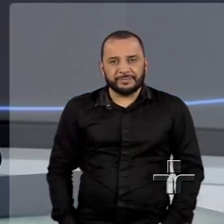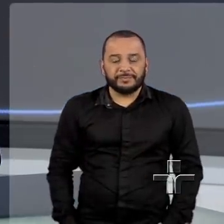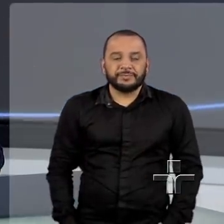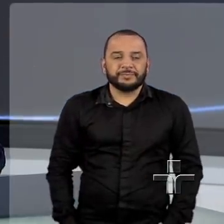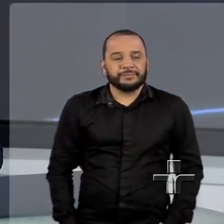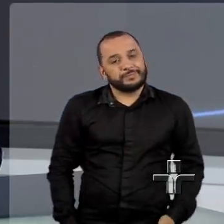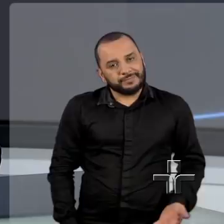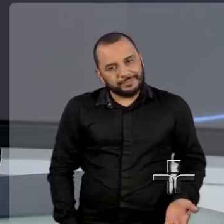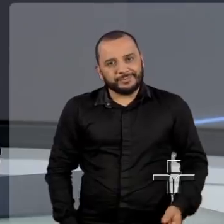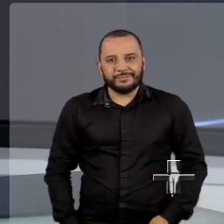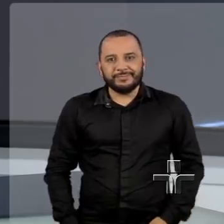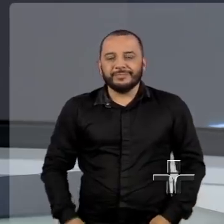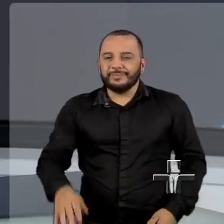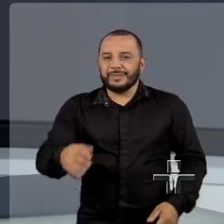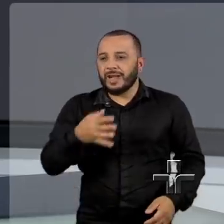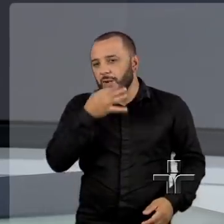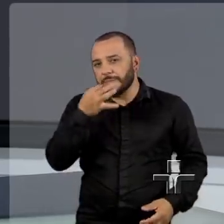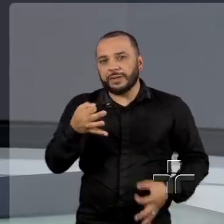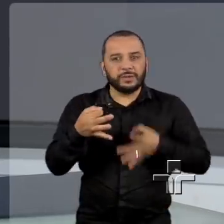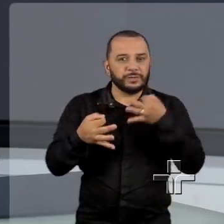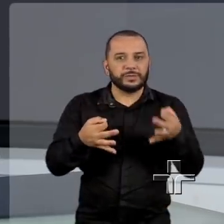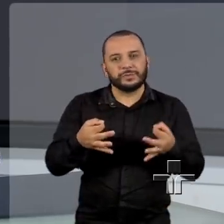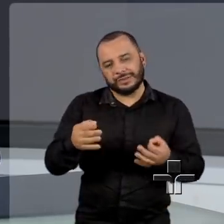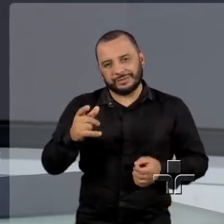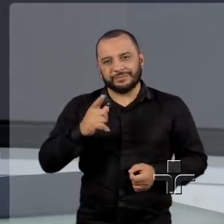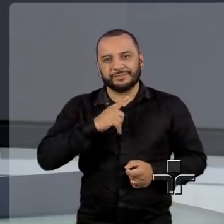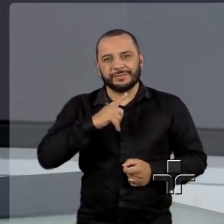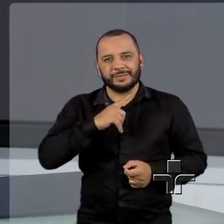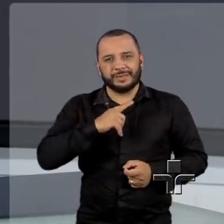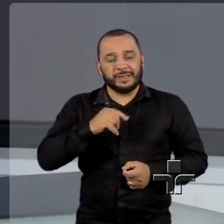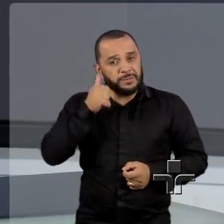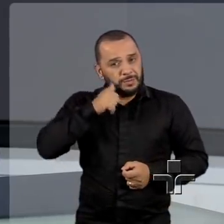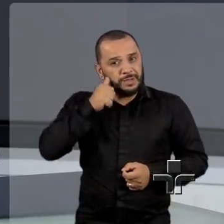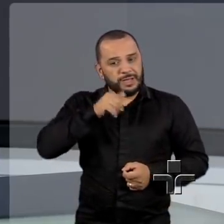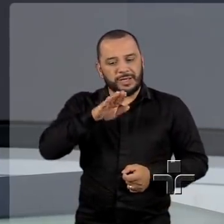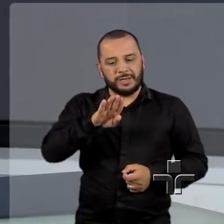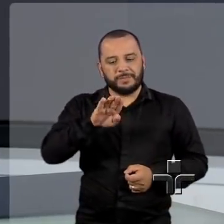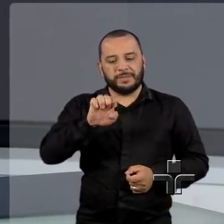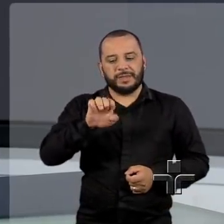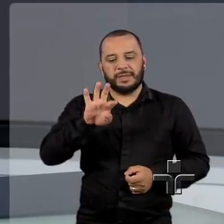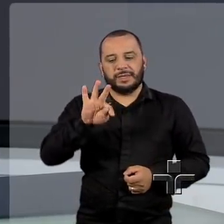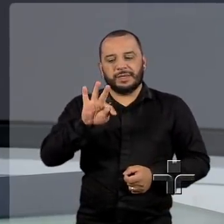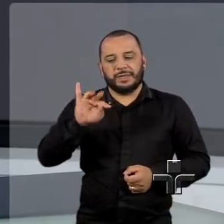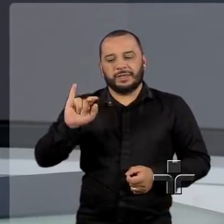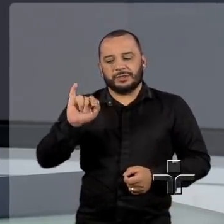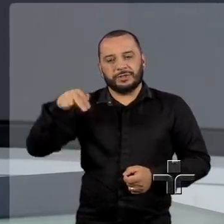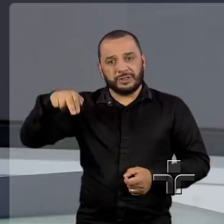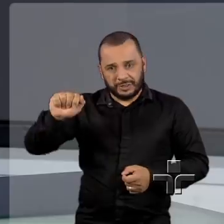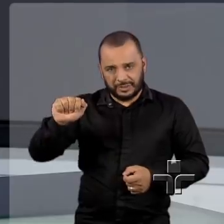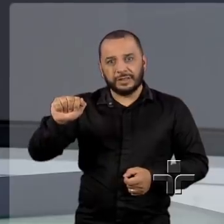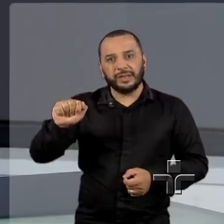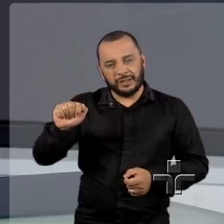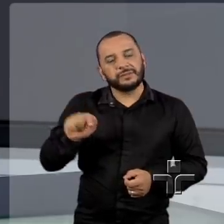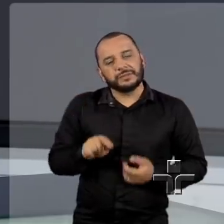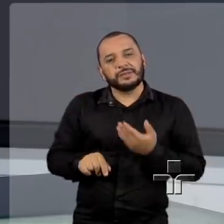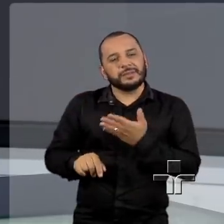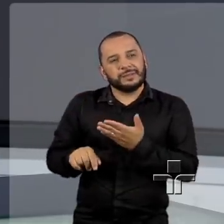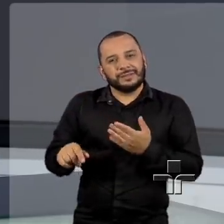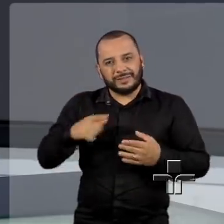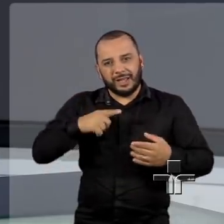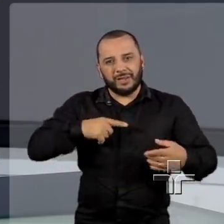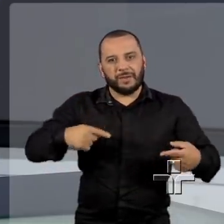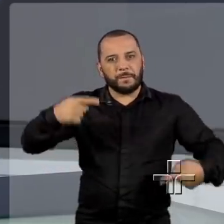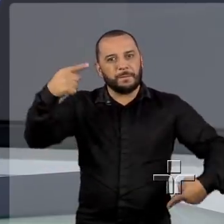Pondé e Karnal, quais elementos estão atrelados à fala da Betina que motivaram e levantaram toda